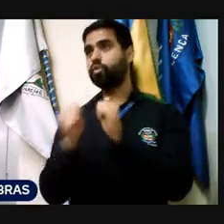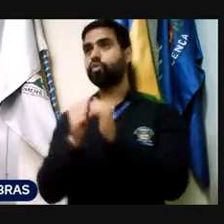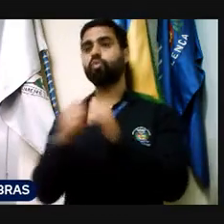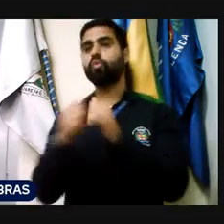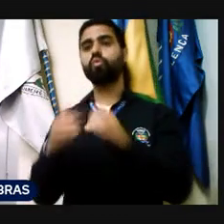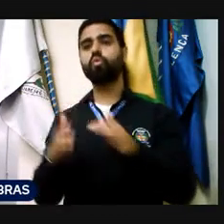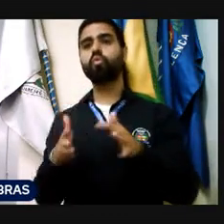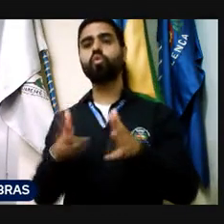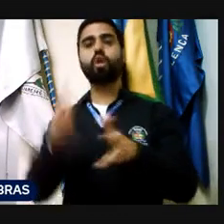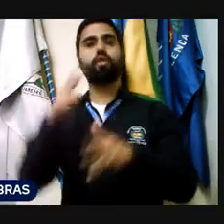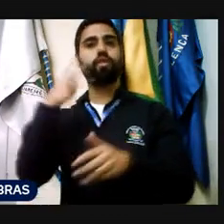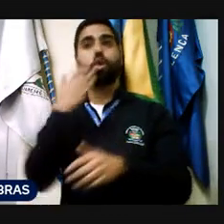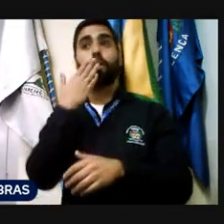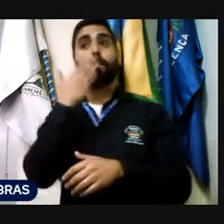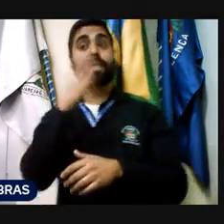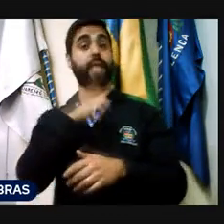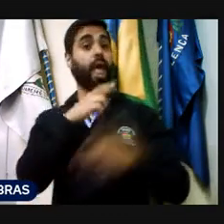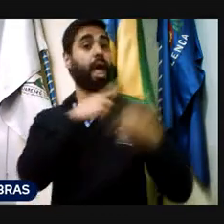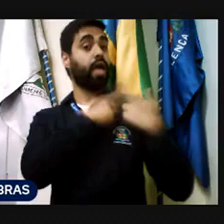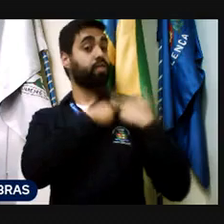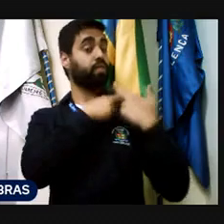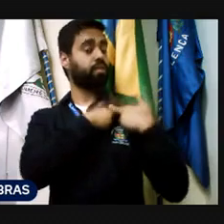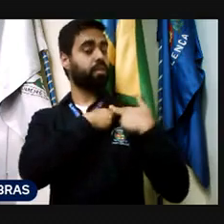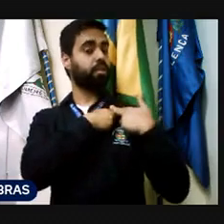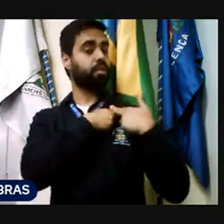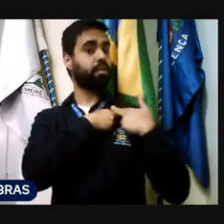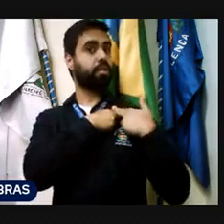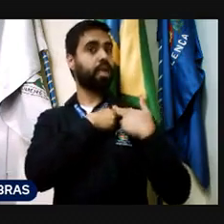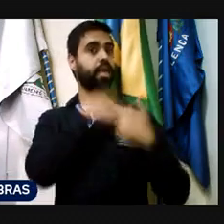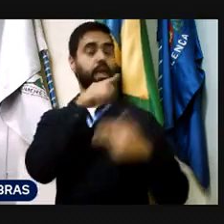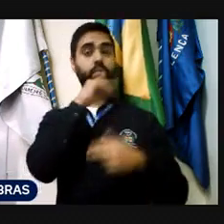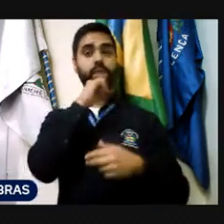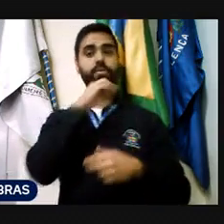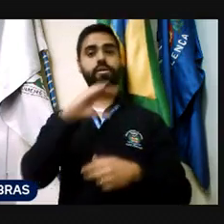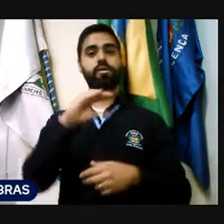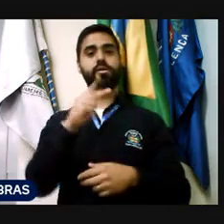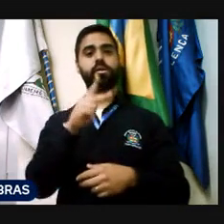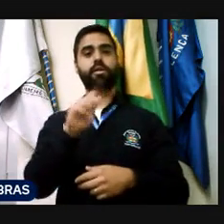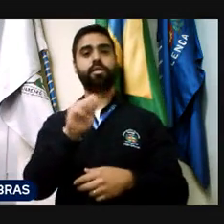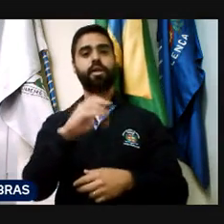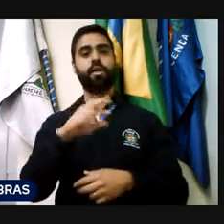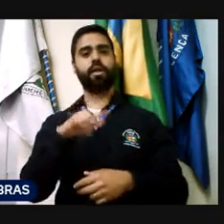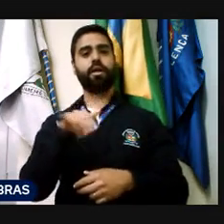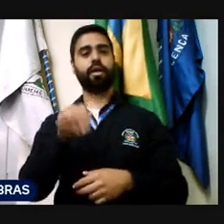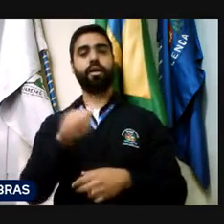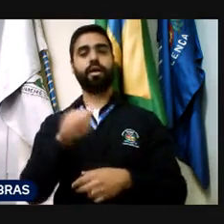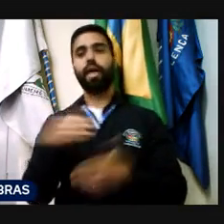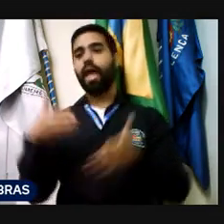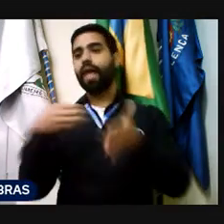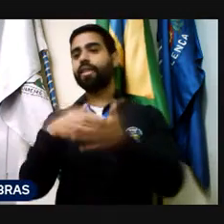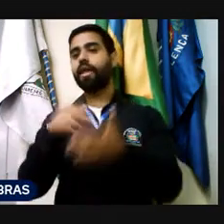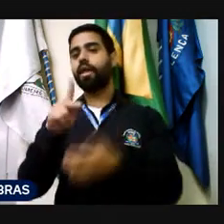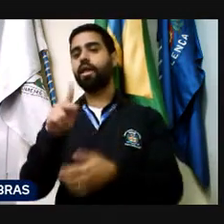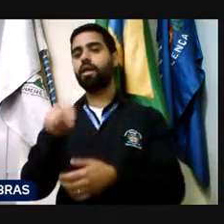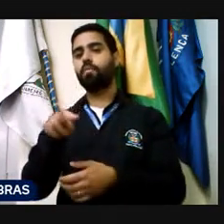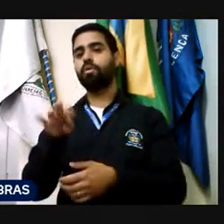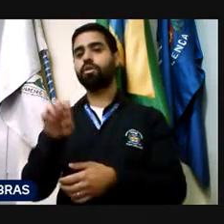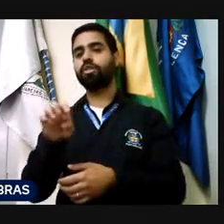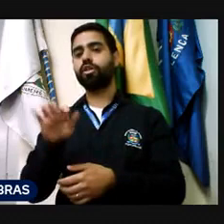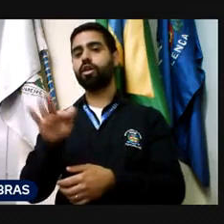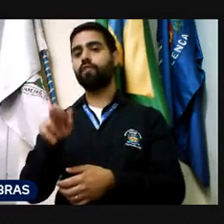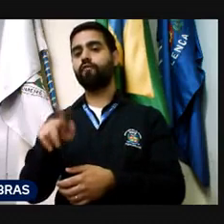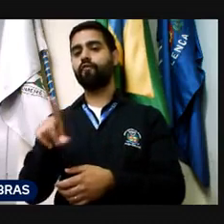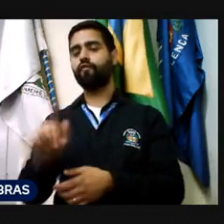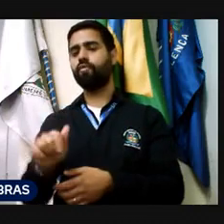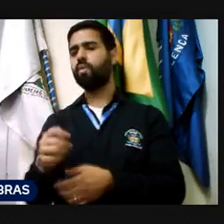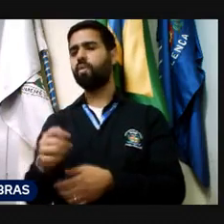vereadores assinando e pedir a responsabilidade lá de Chacrinha até a Ponte Funda, ou passando um pouco mais,